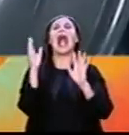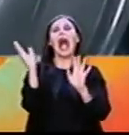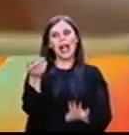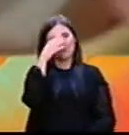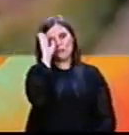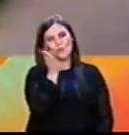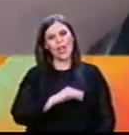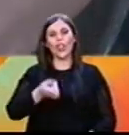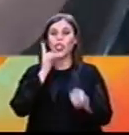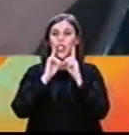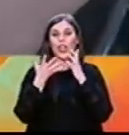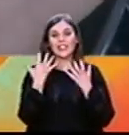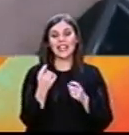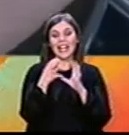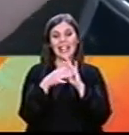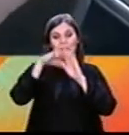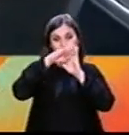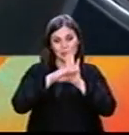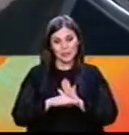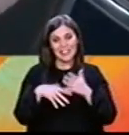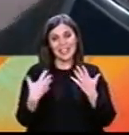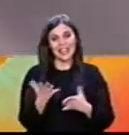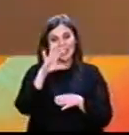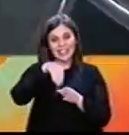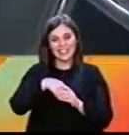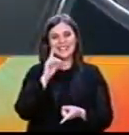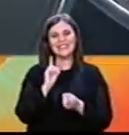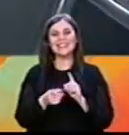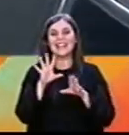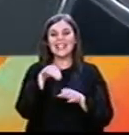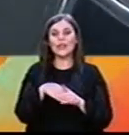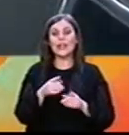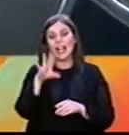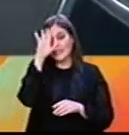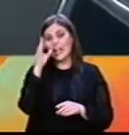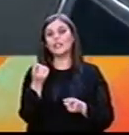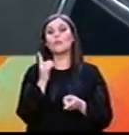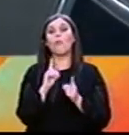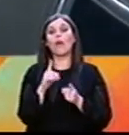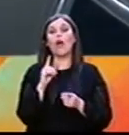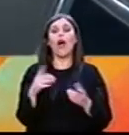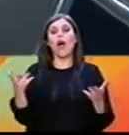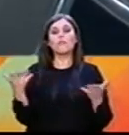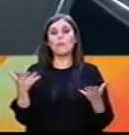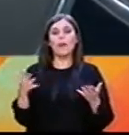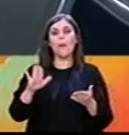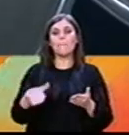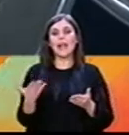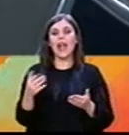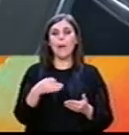uma piada seca a propósito dos teus ingredientes. E vamos juntar-lhes... Ah, sabes para que é que serve o panado? Não. Panada?